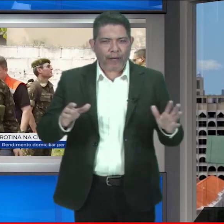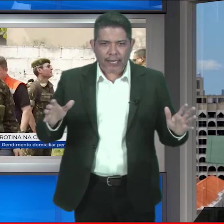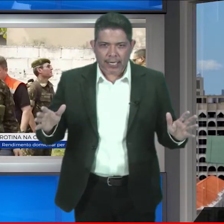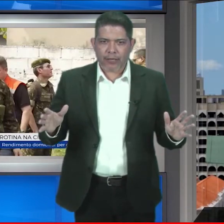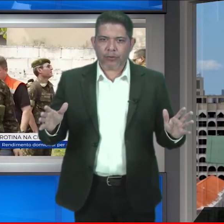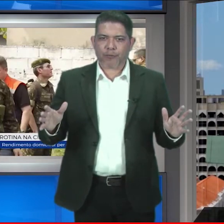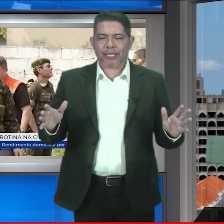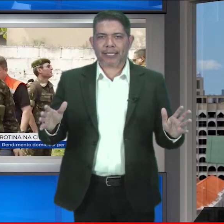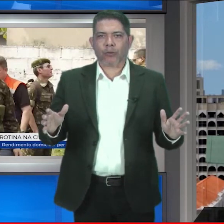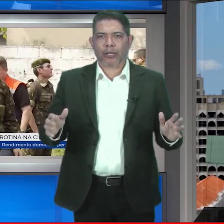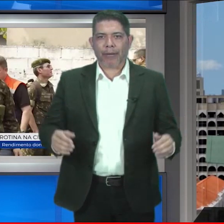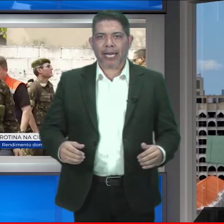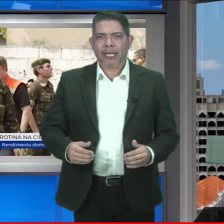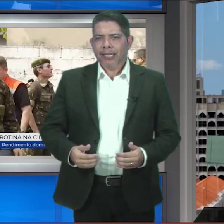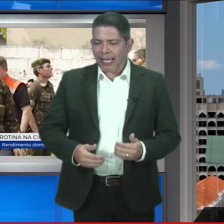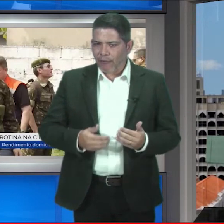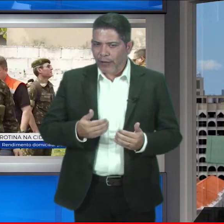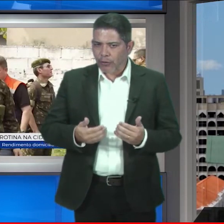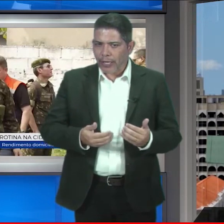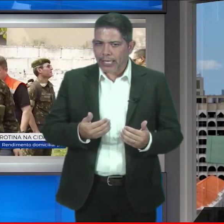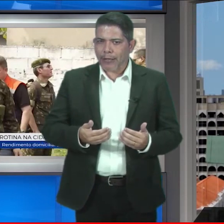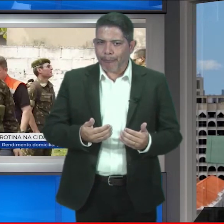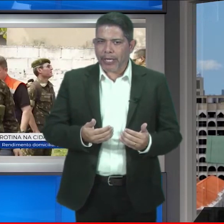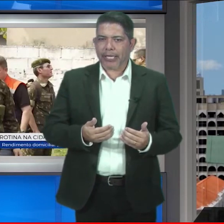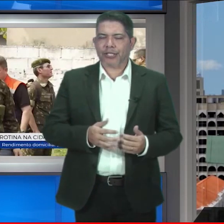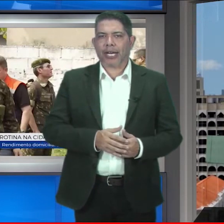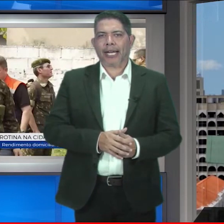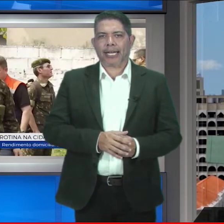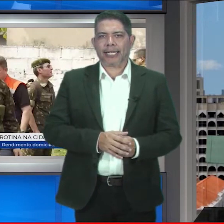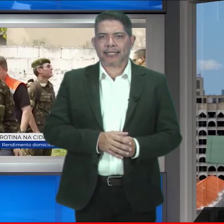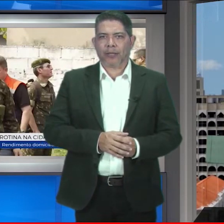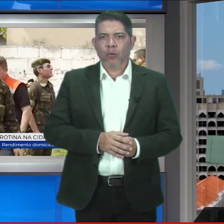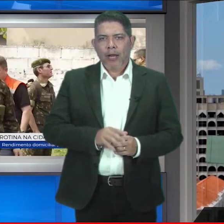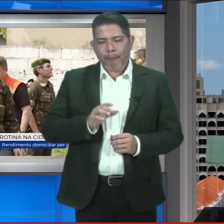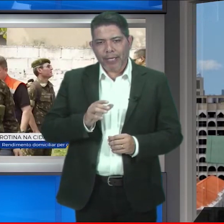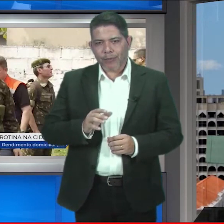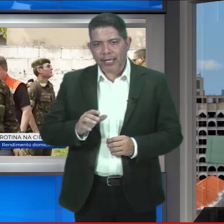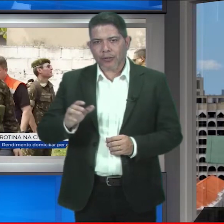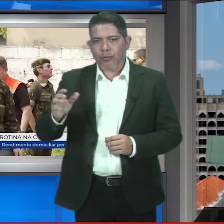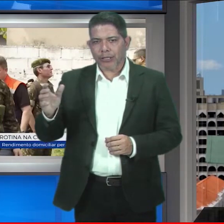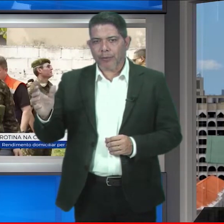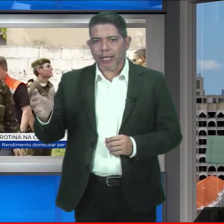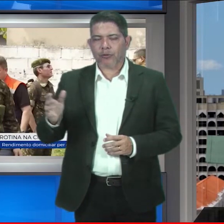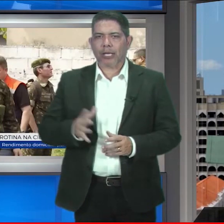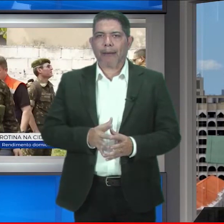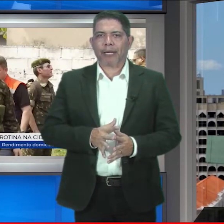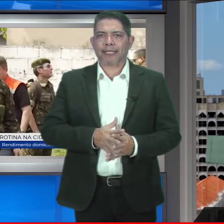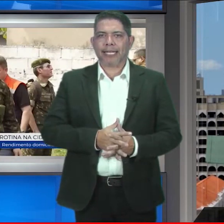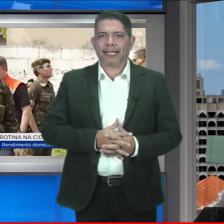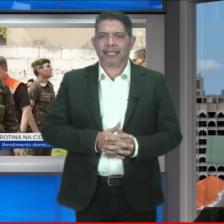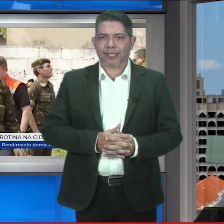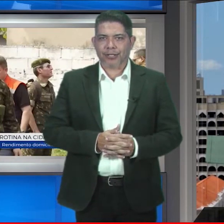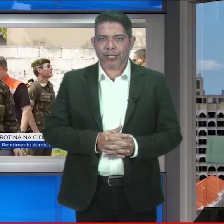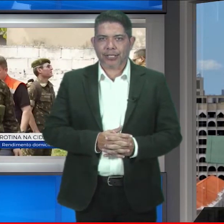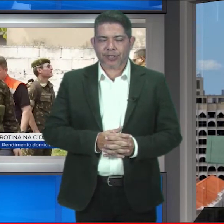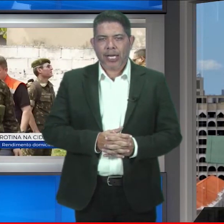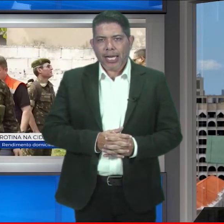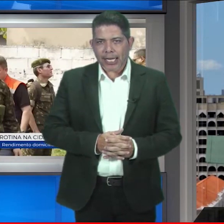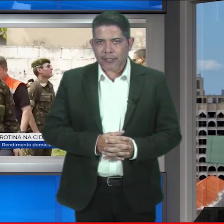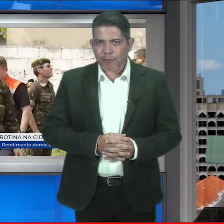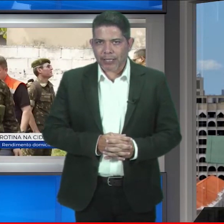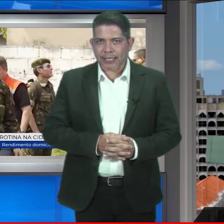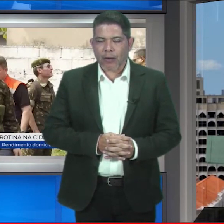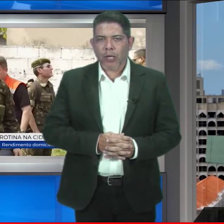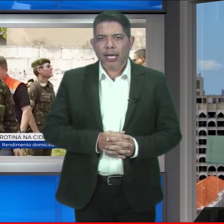brasileiro, o francano especial também, tem feito aí campanhas de arrecadação, mandando mantimentos lá para as cidades atingidas,